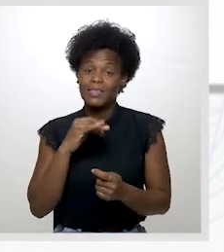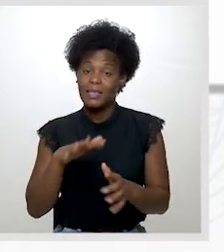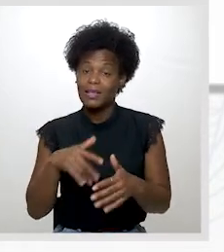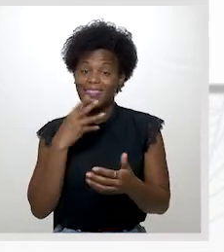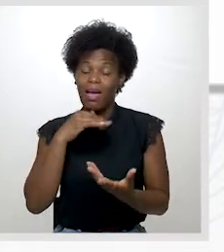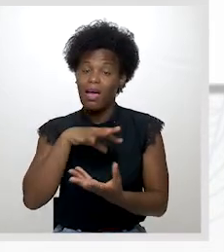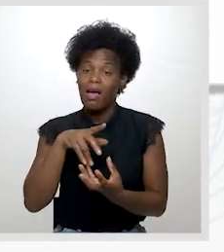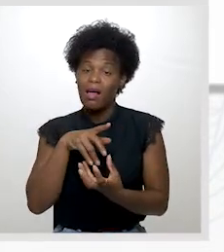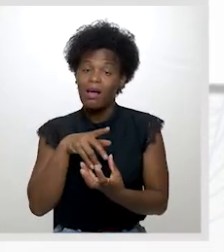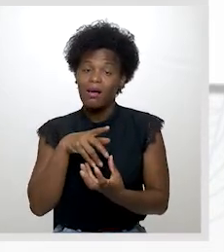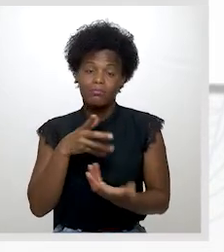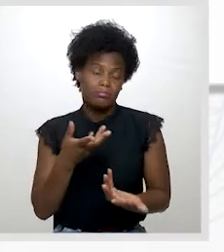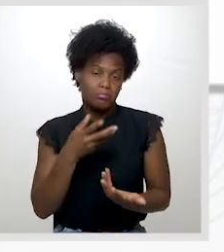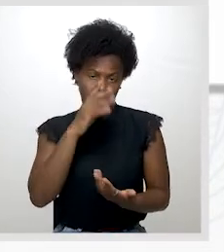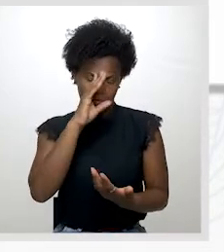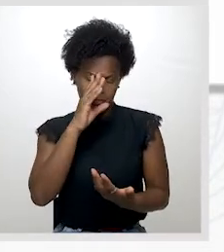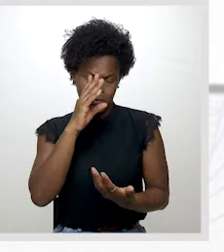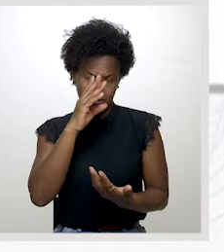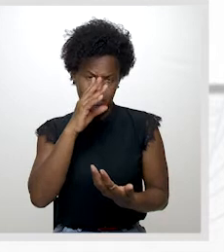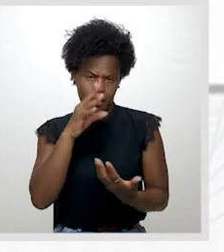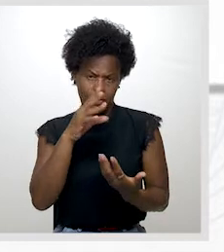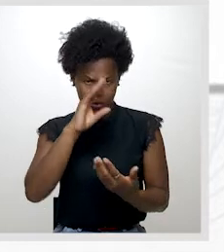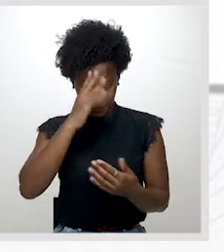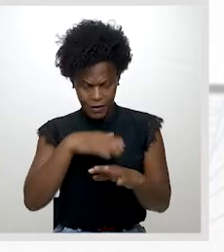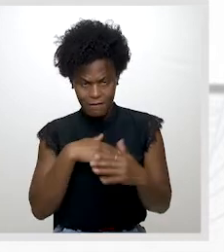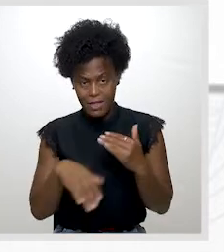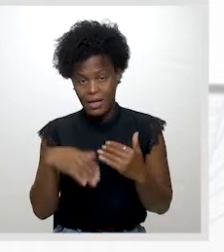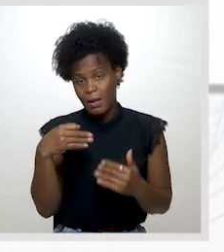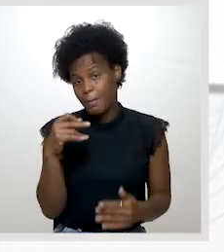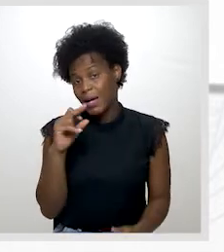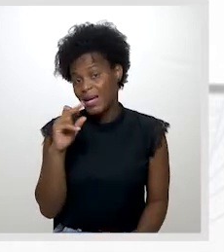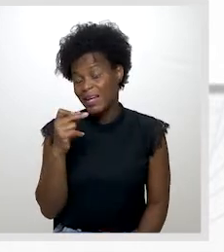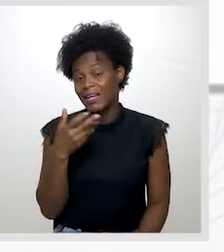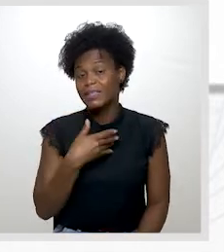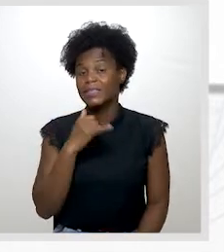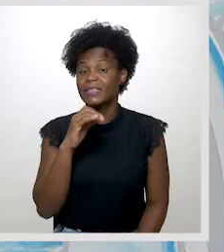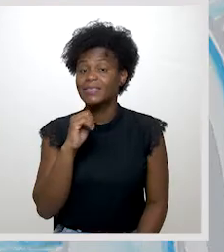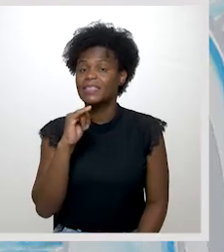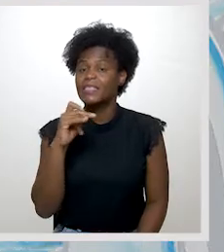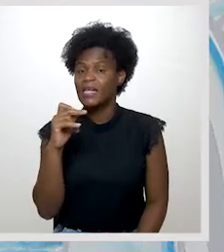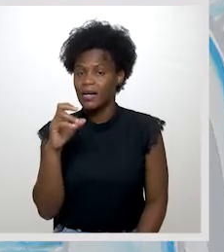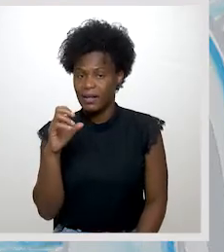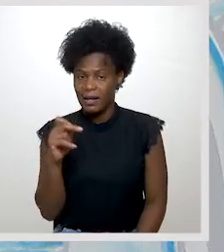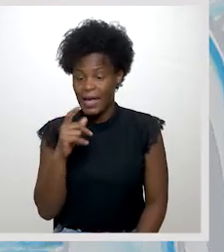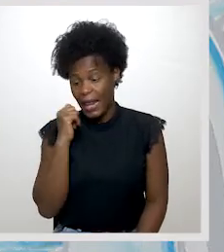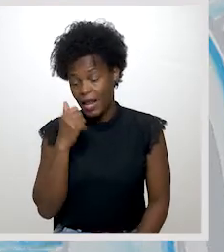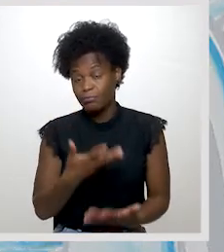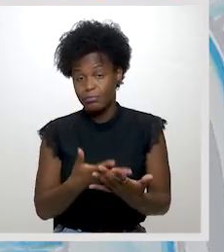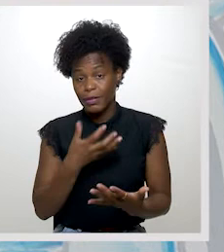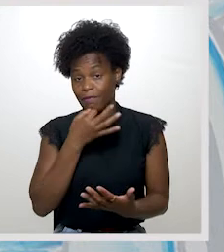sua vocação paradisíaca. O Eduardo Lourenço também aqui elogiando uma das